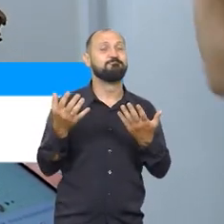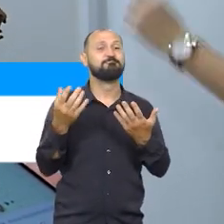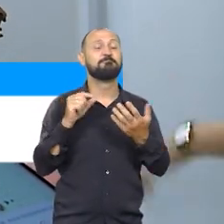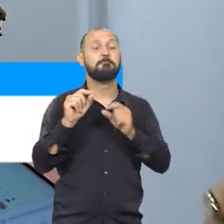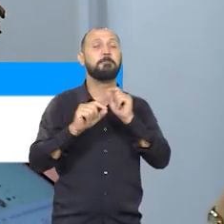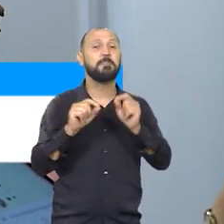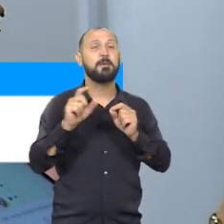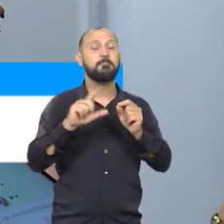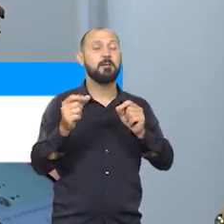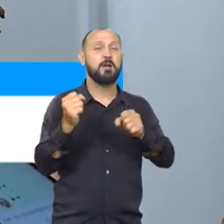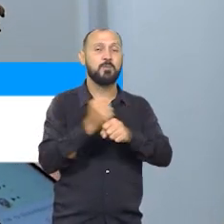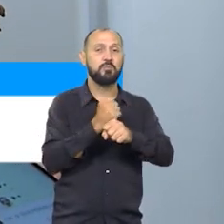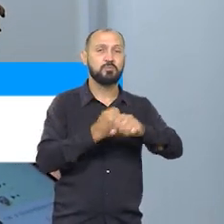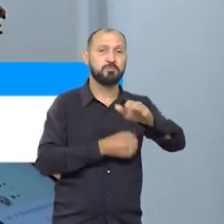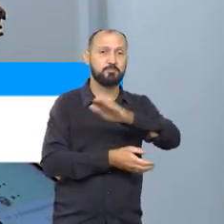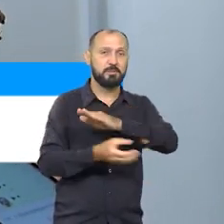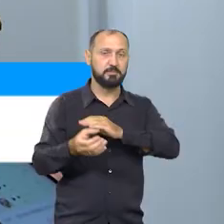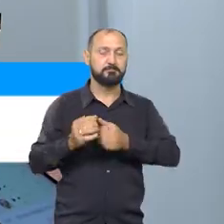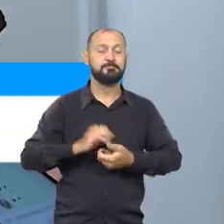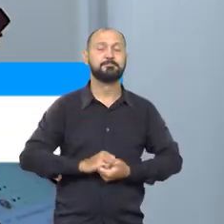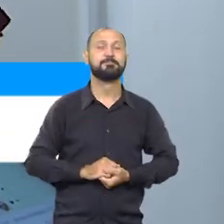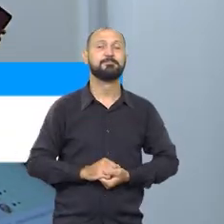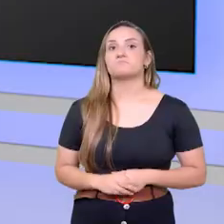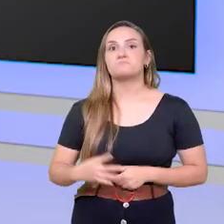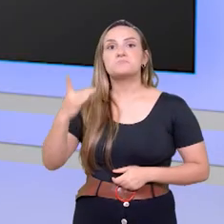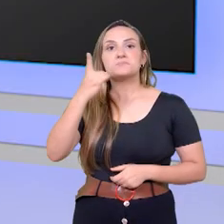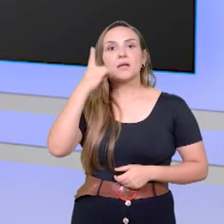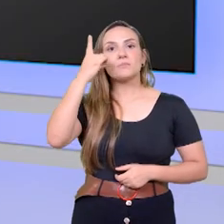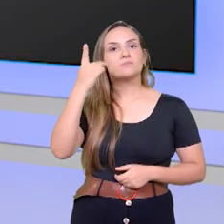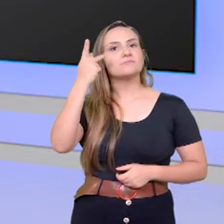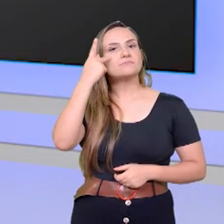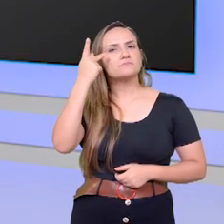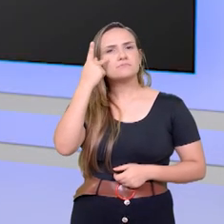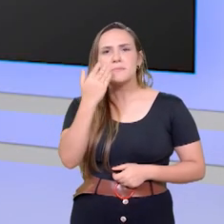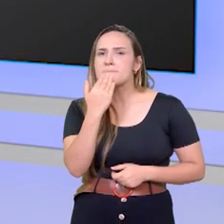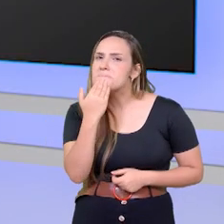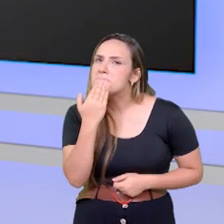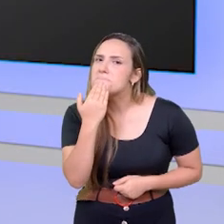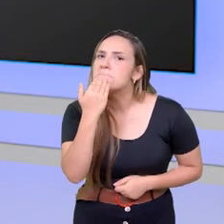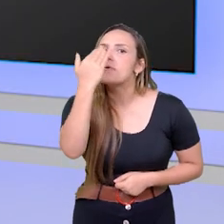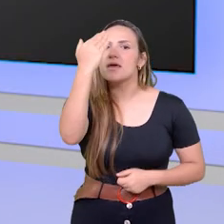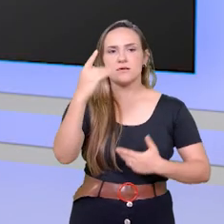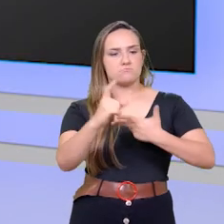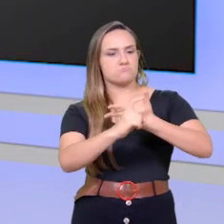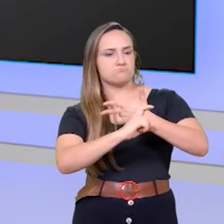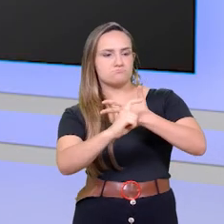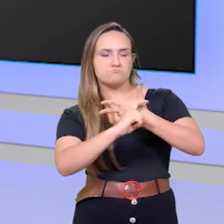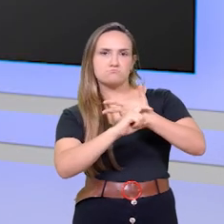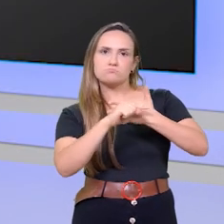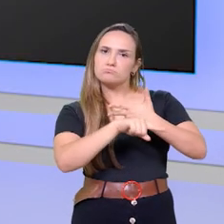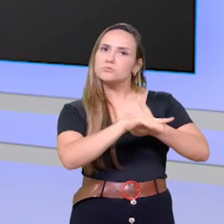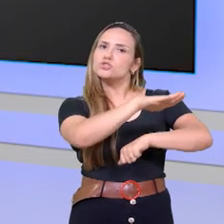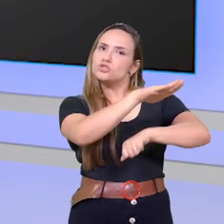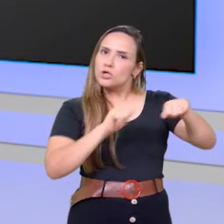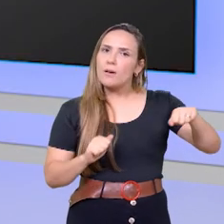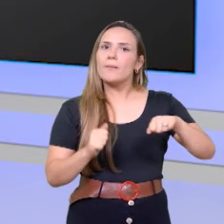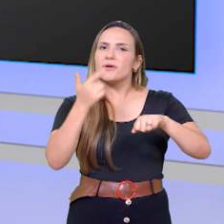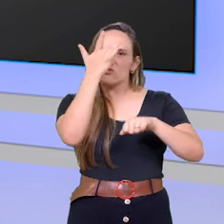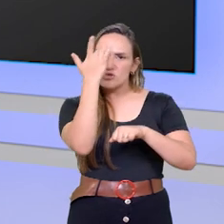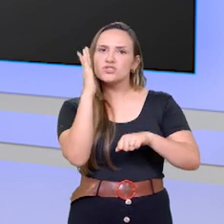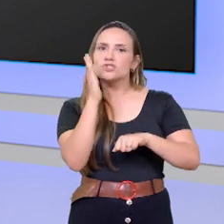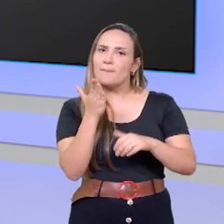recursos da União para saneamento básico o deputado Pedro kemp reivindica ao executivo